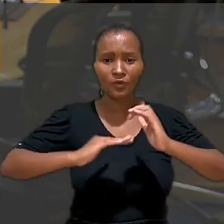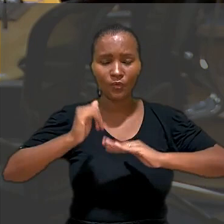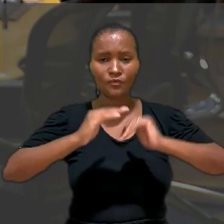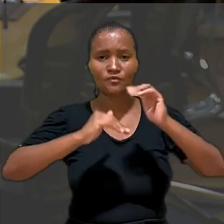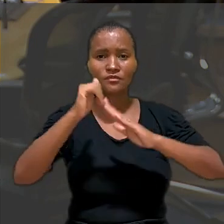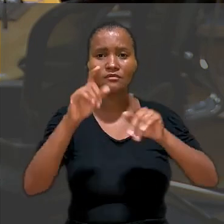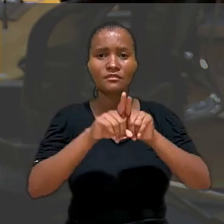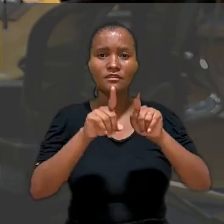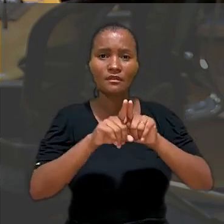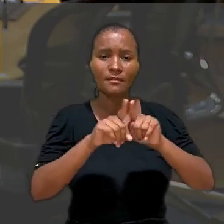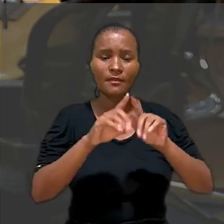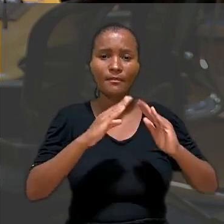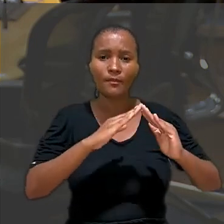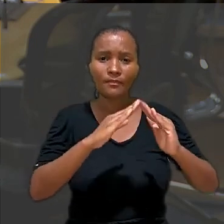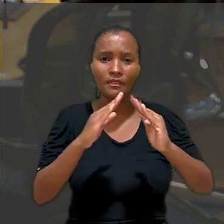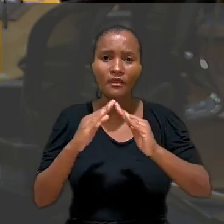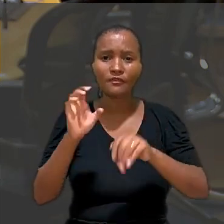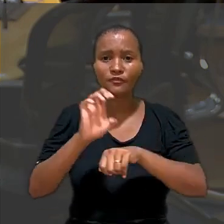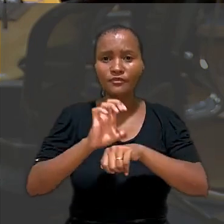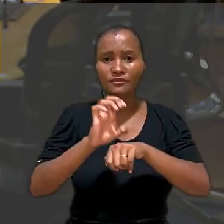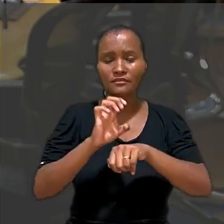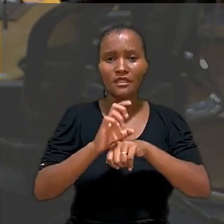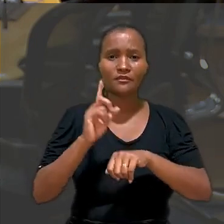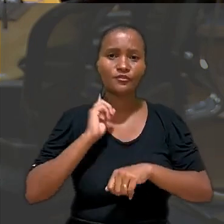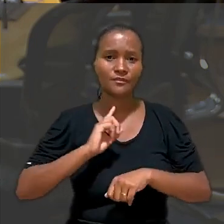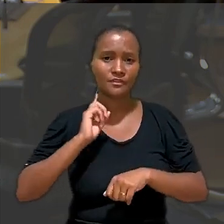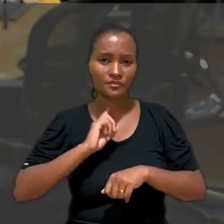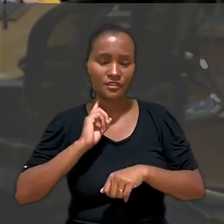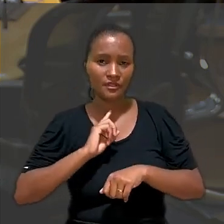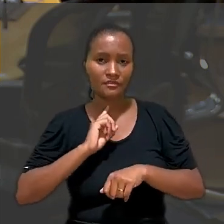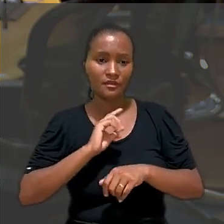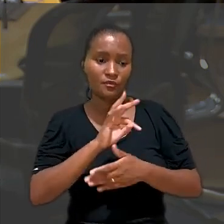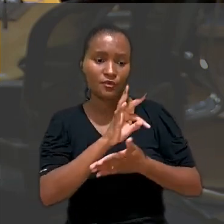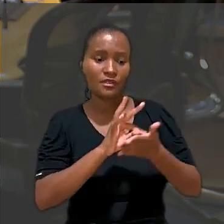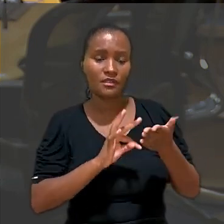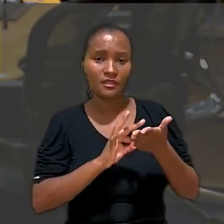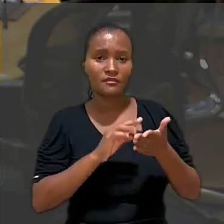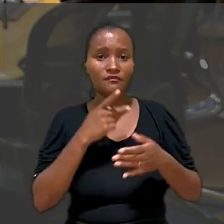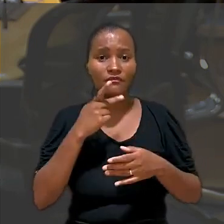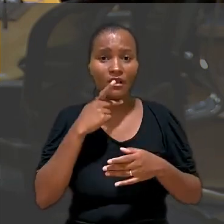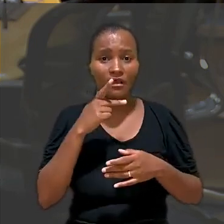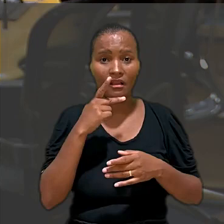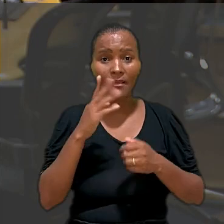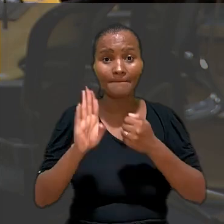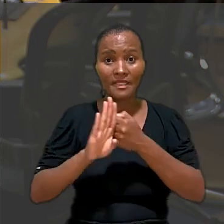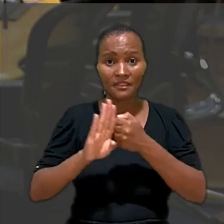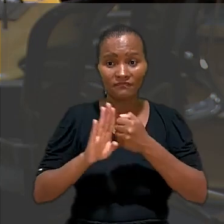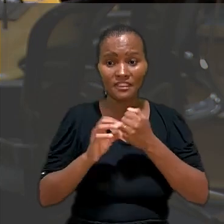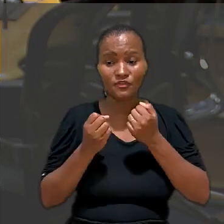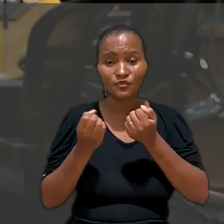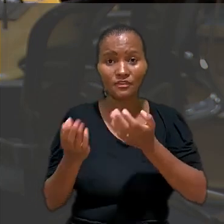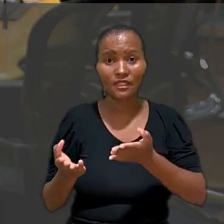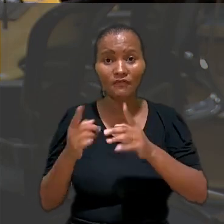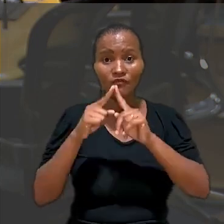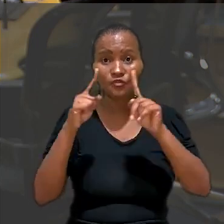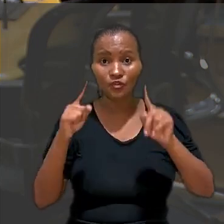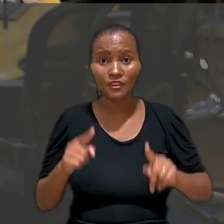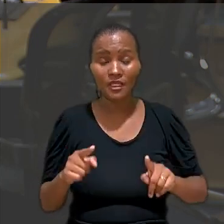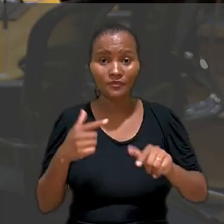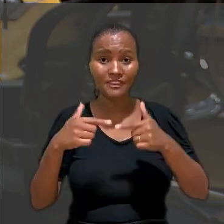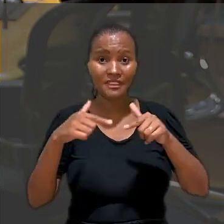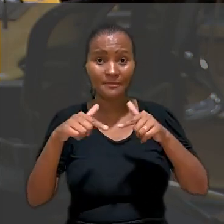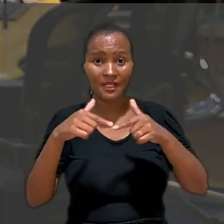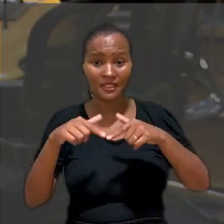da Construção e do Mobiliário do Estado de Minas Gerais. De acordo com o texto, o benefício seria garantido aos empregados